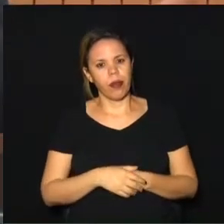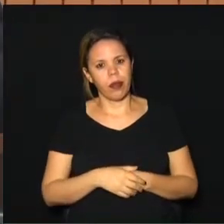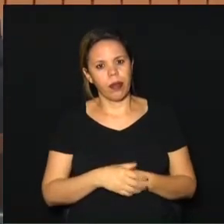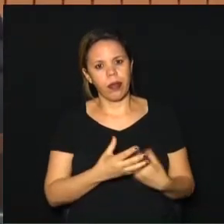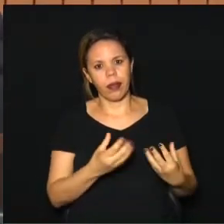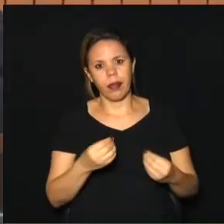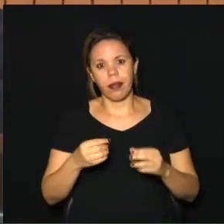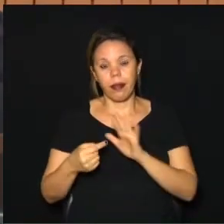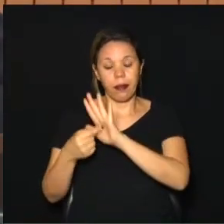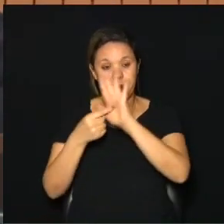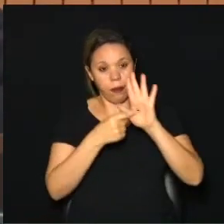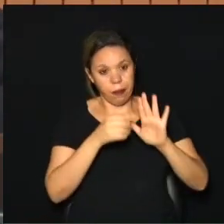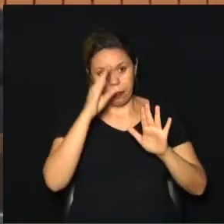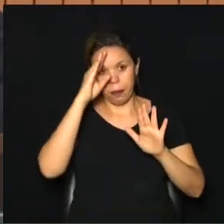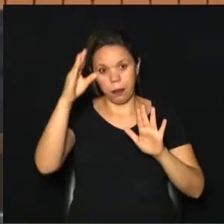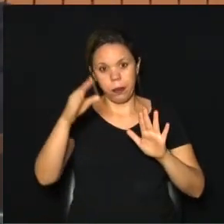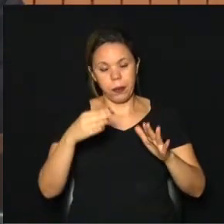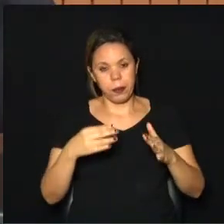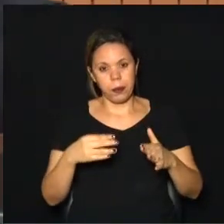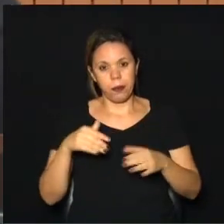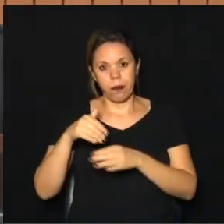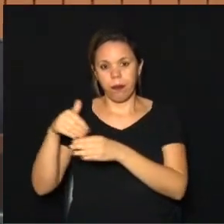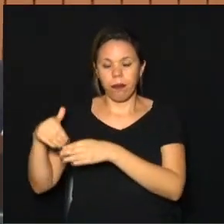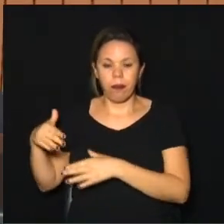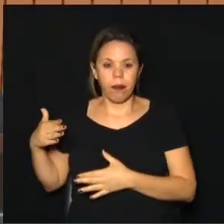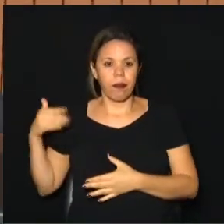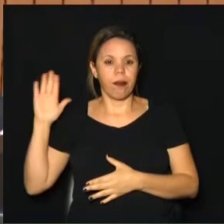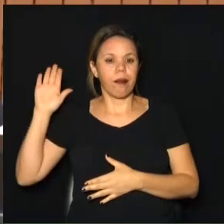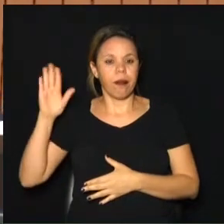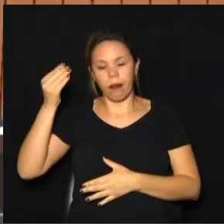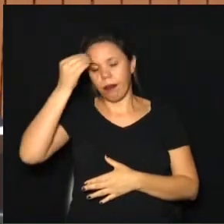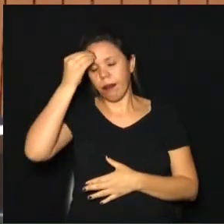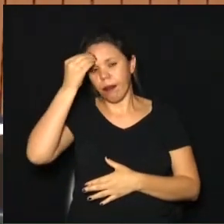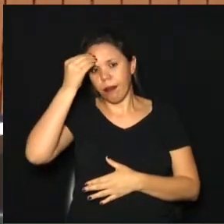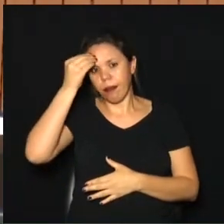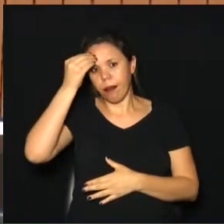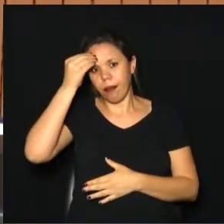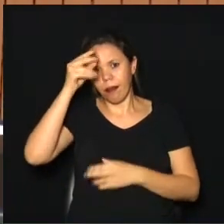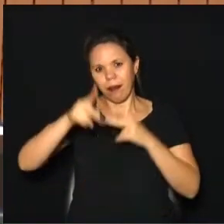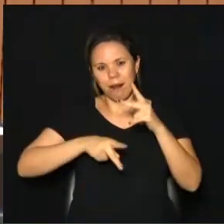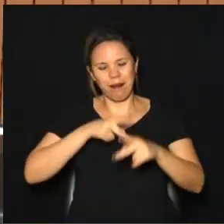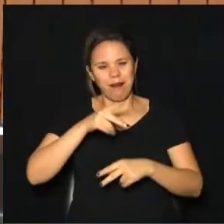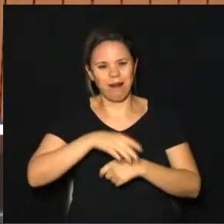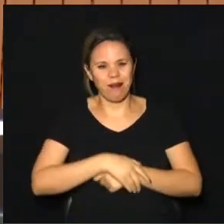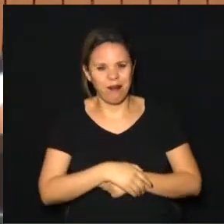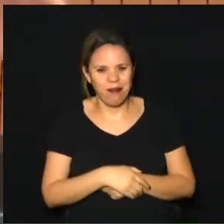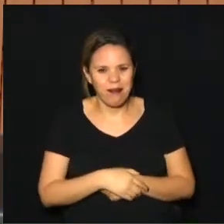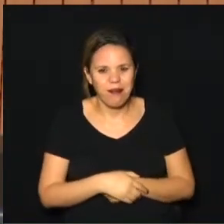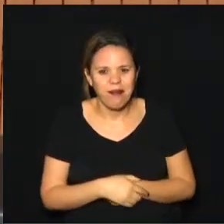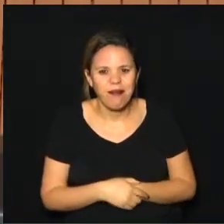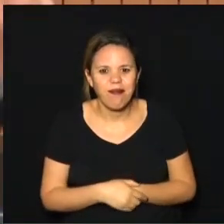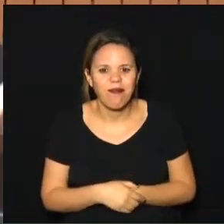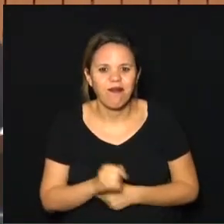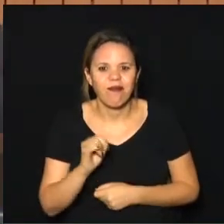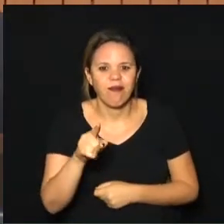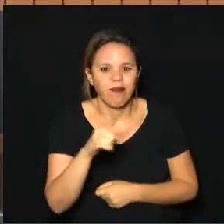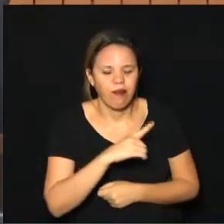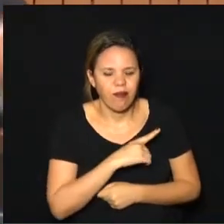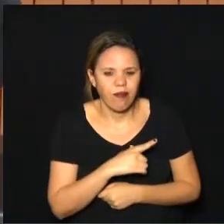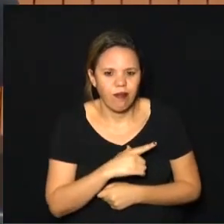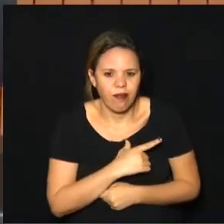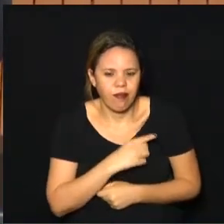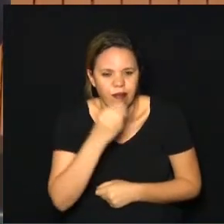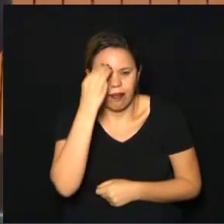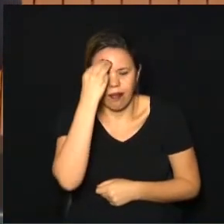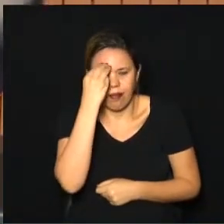bastante destaque das eleições, né? Alguns jingles aí ficam realmente marcados na cabeça das pessoas. Se você tiver uma